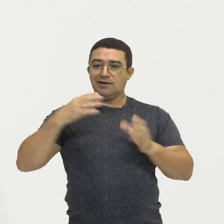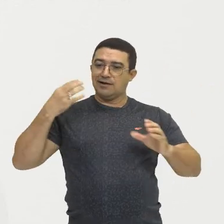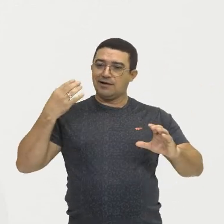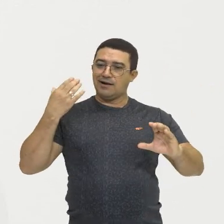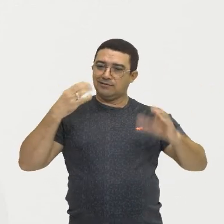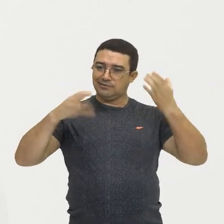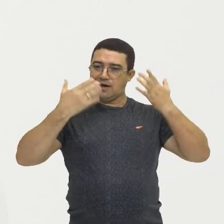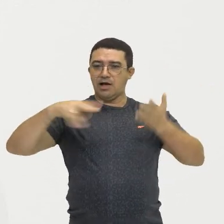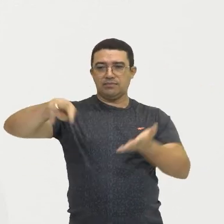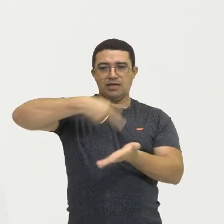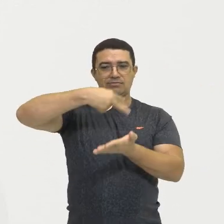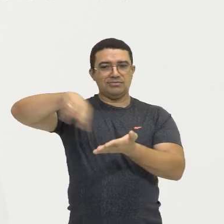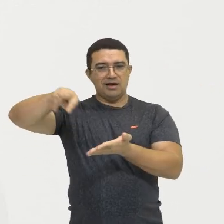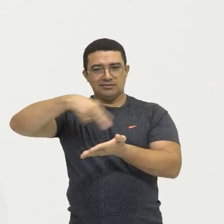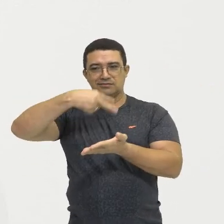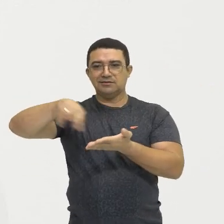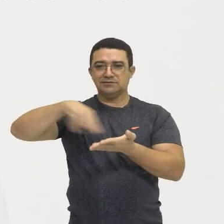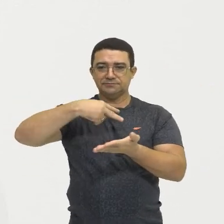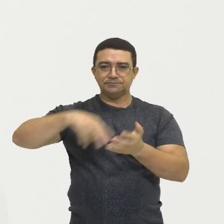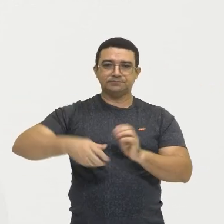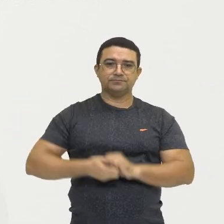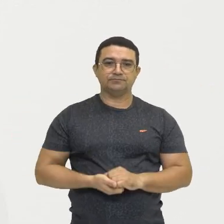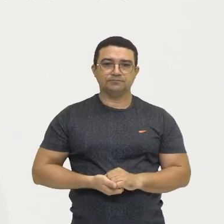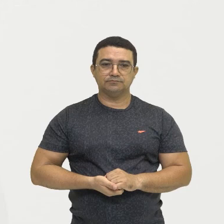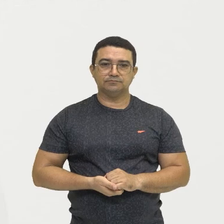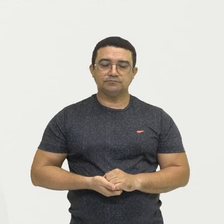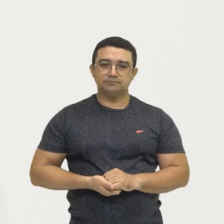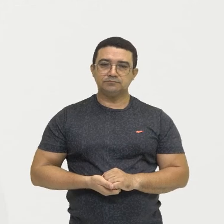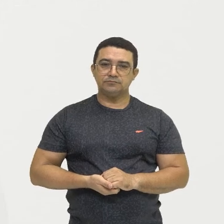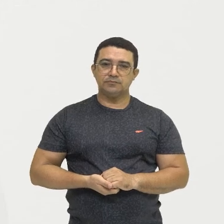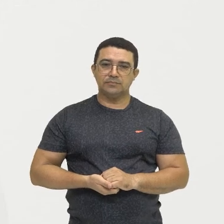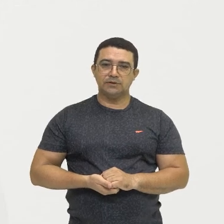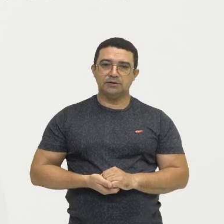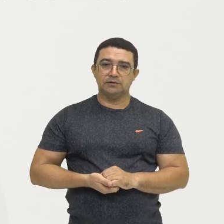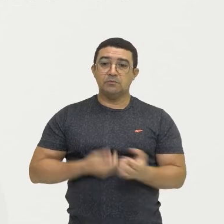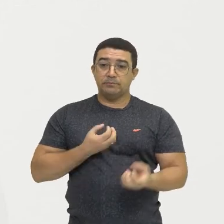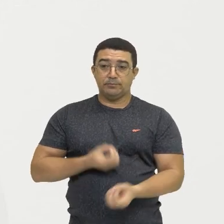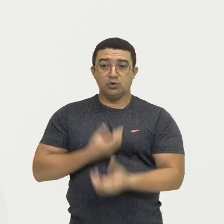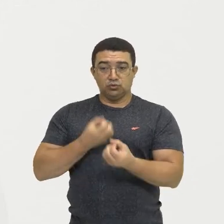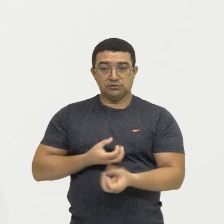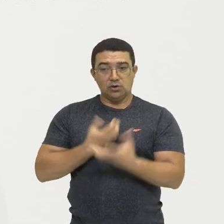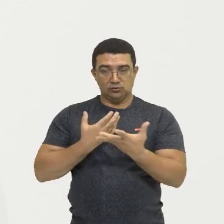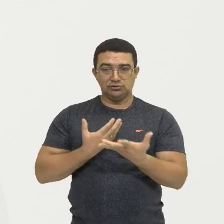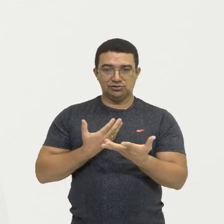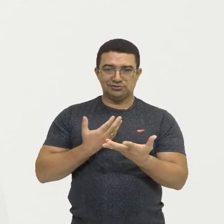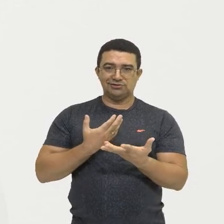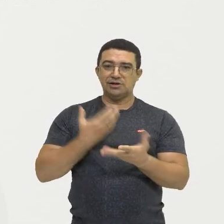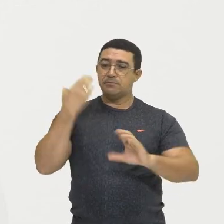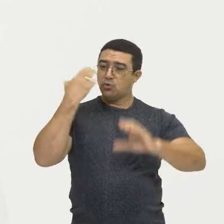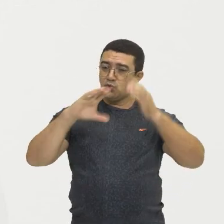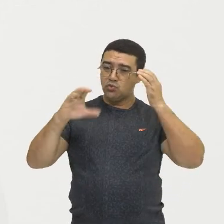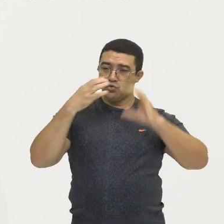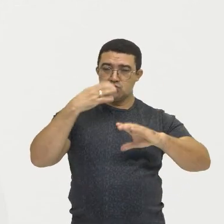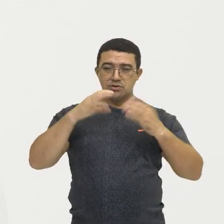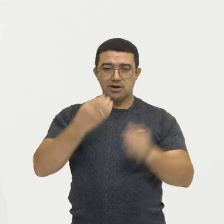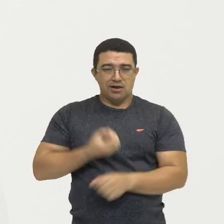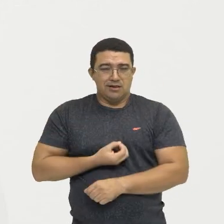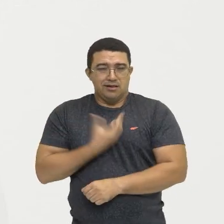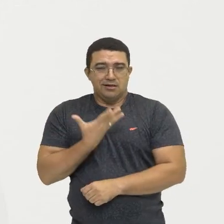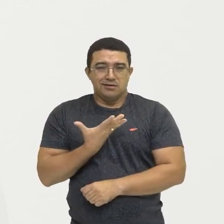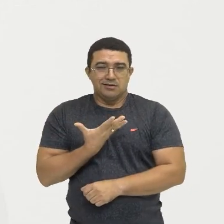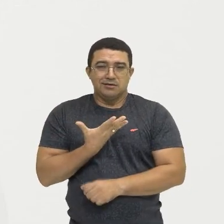soldadeiras dançando, a professora Sheila e eu dançando aqui. Então, produção de cantigas líricas, que também evidenciam